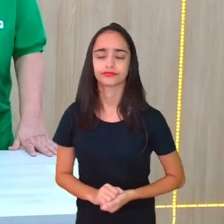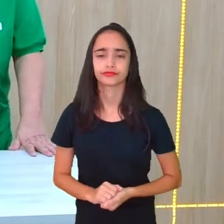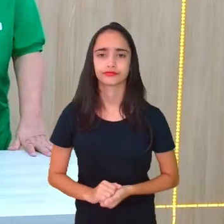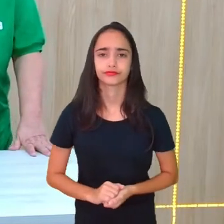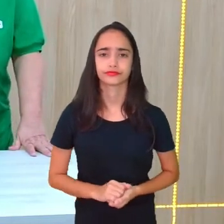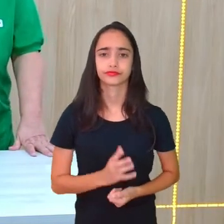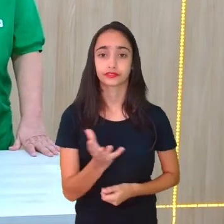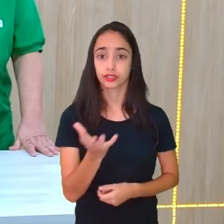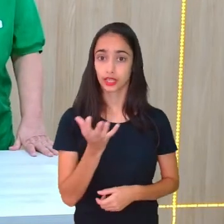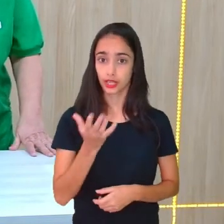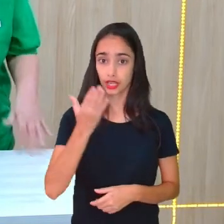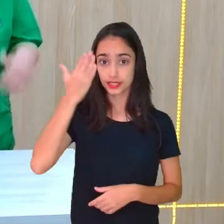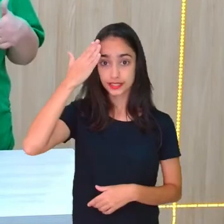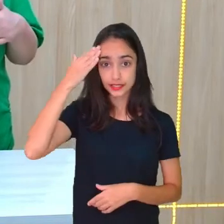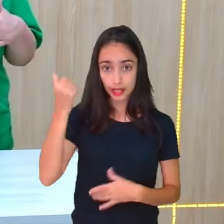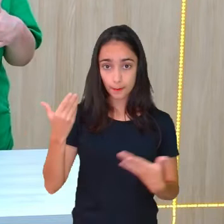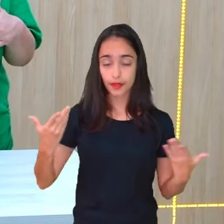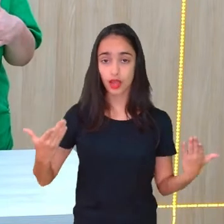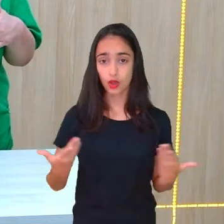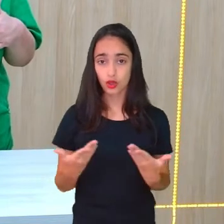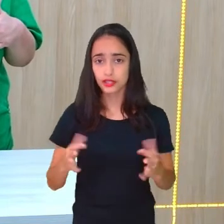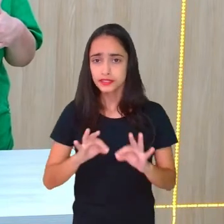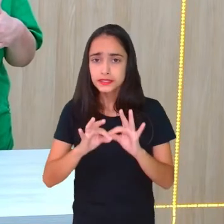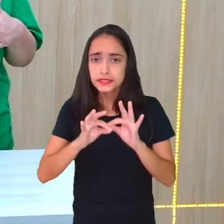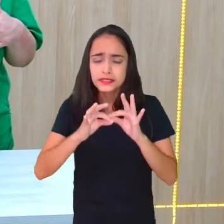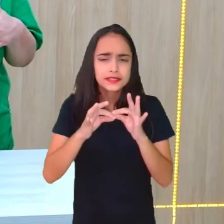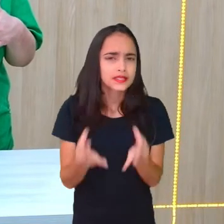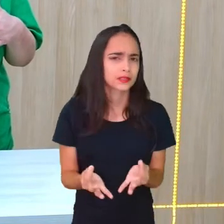Eu queria saber, não é simples?